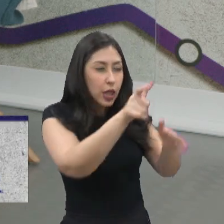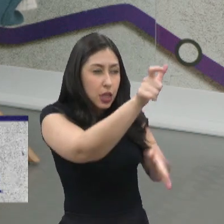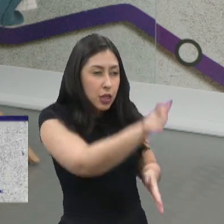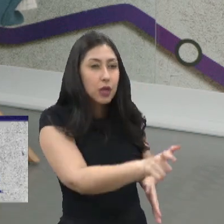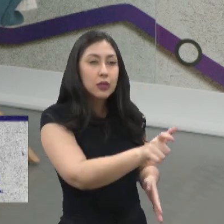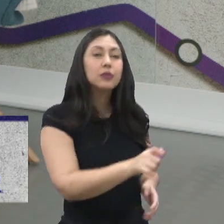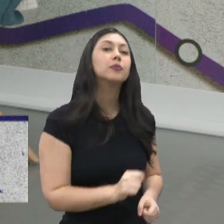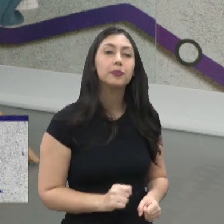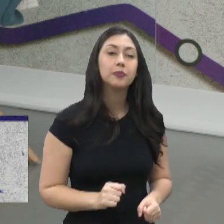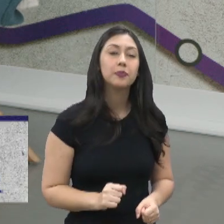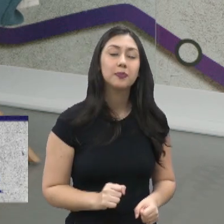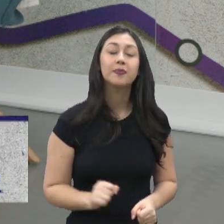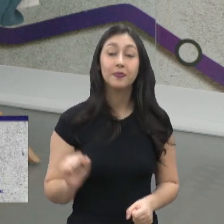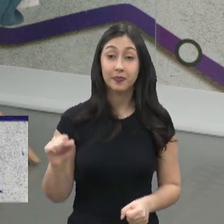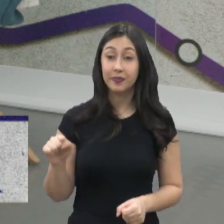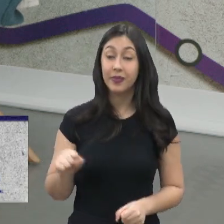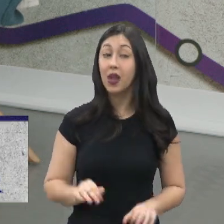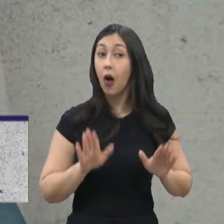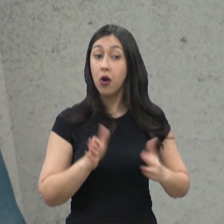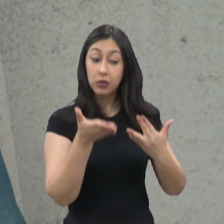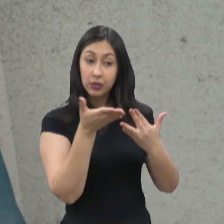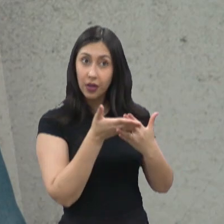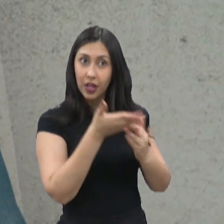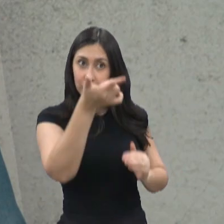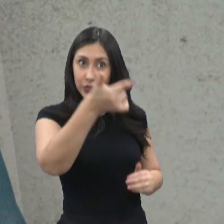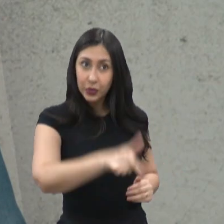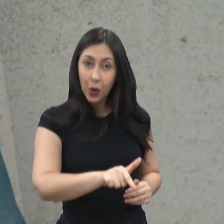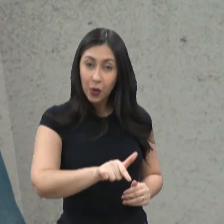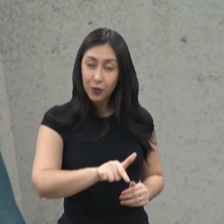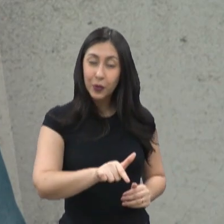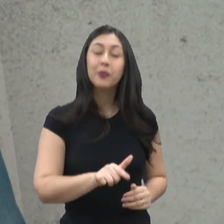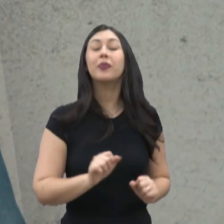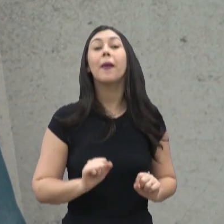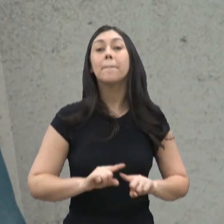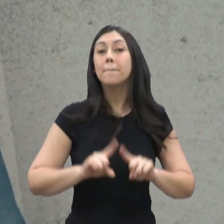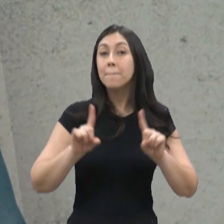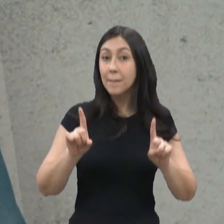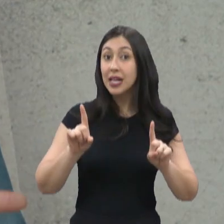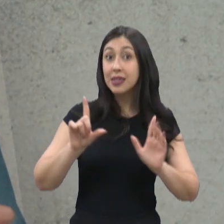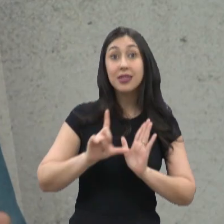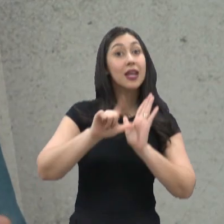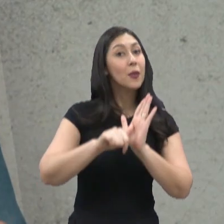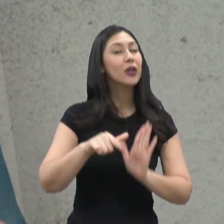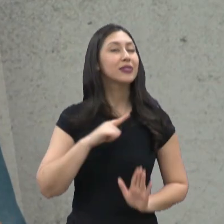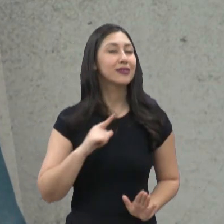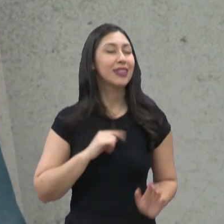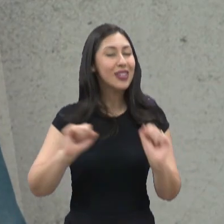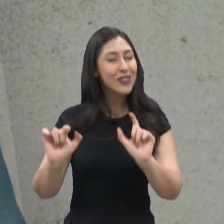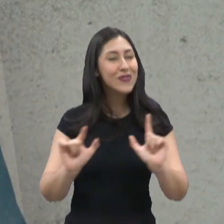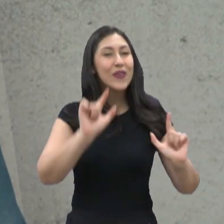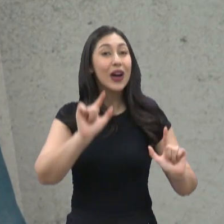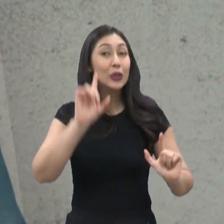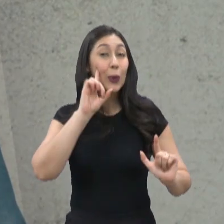né, naquele aluno. Ó, a gente vai dar mais uma pausa aqui, Marcela, no nosso papo, mas na volta tem o quadro Job do